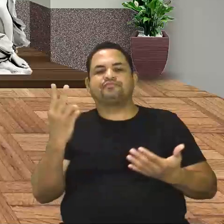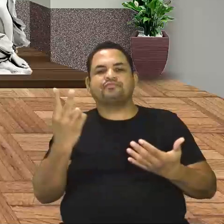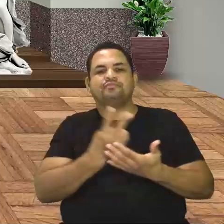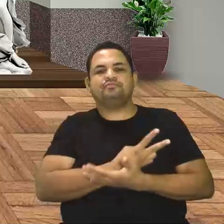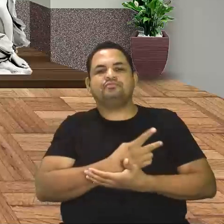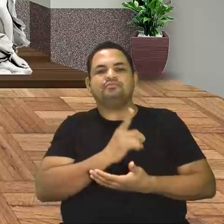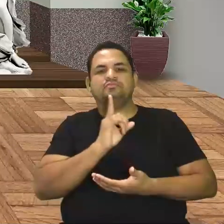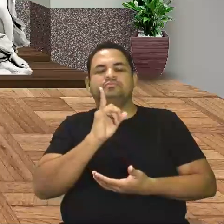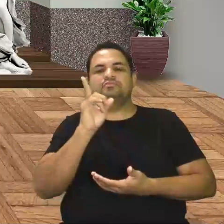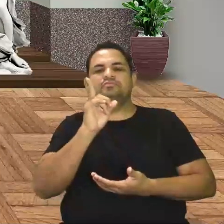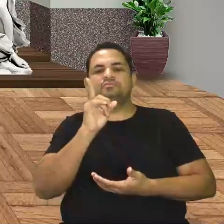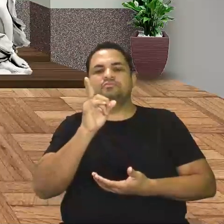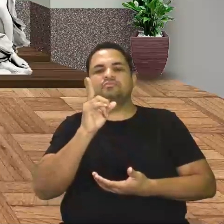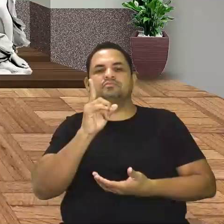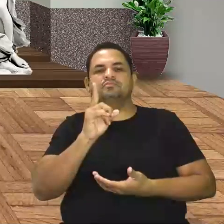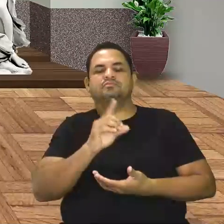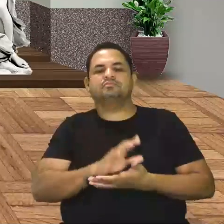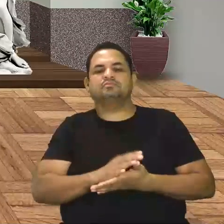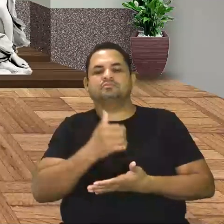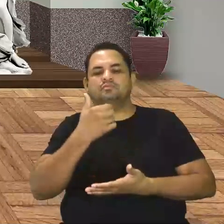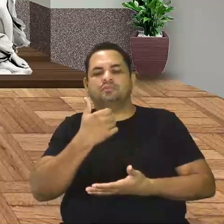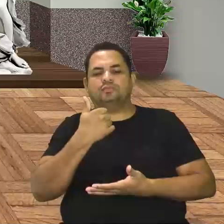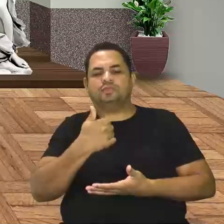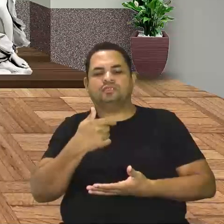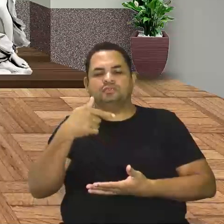acontece lá em